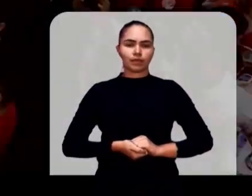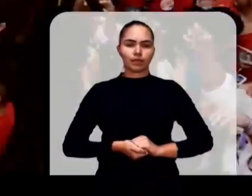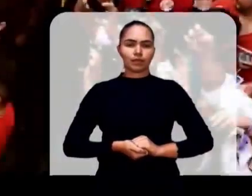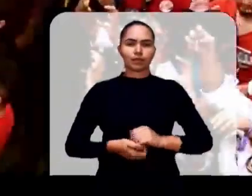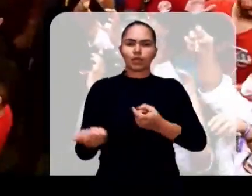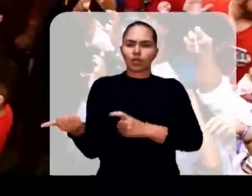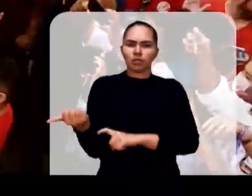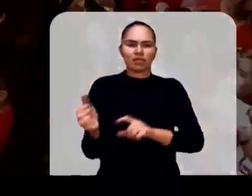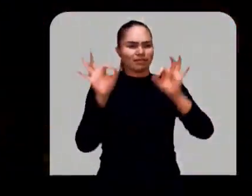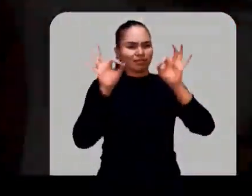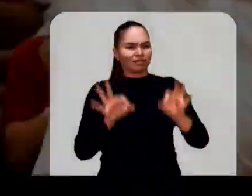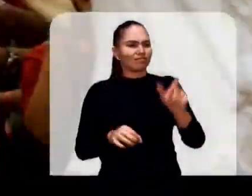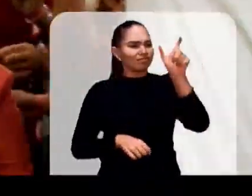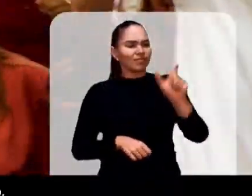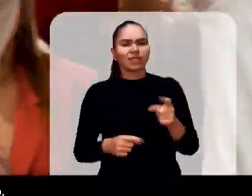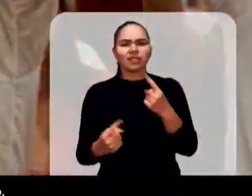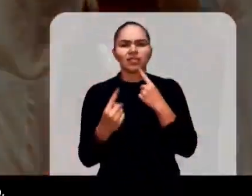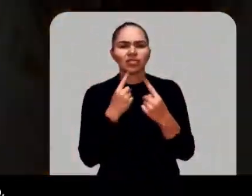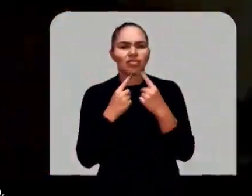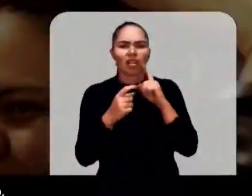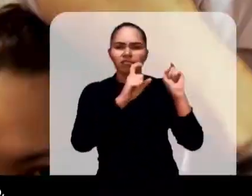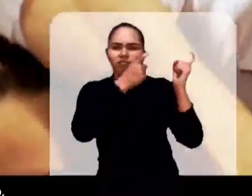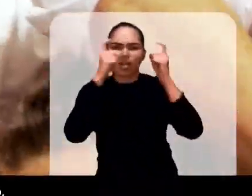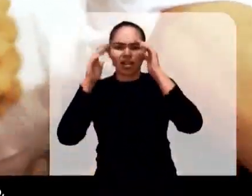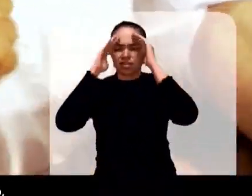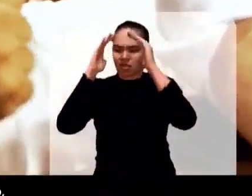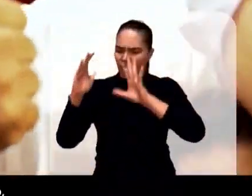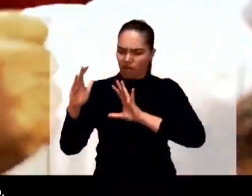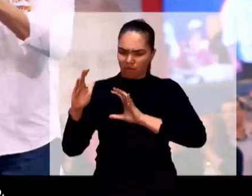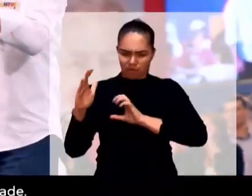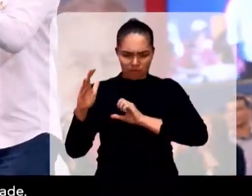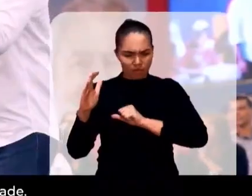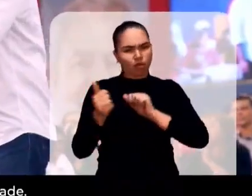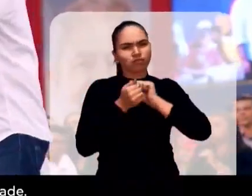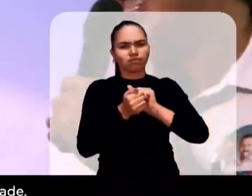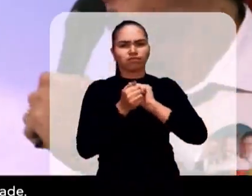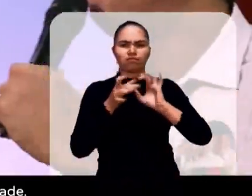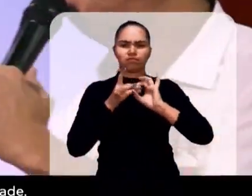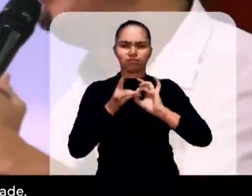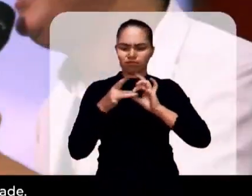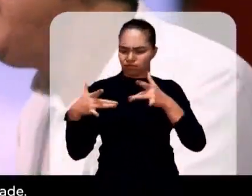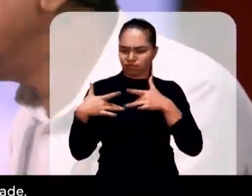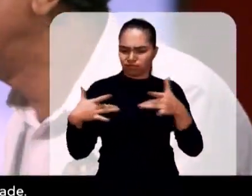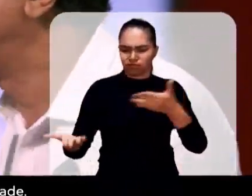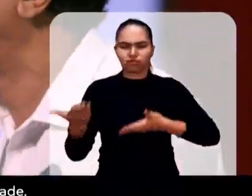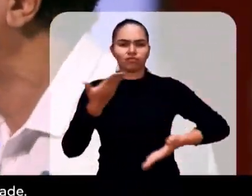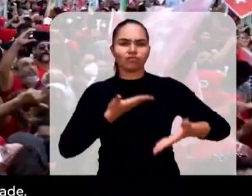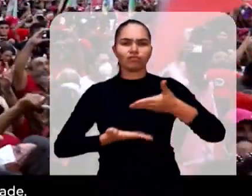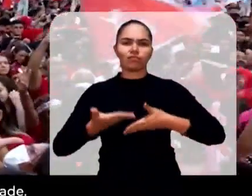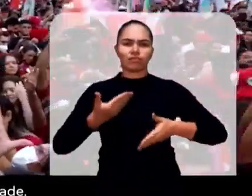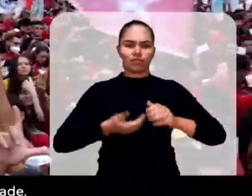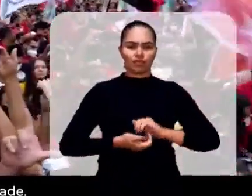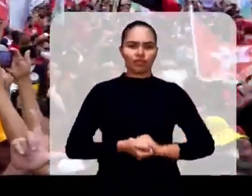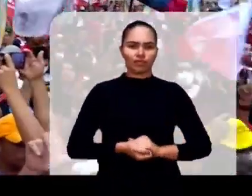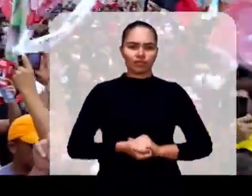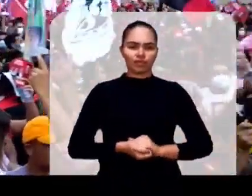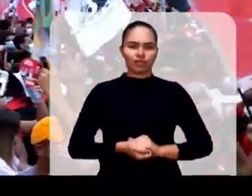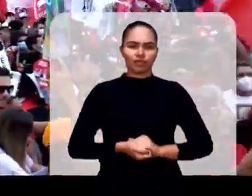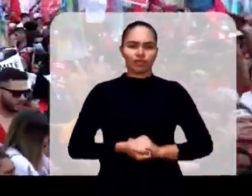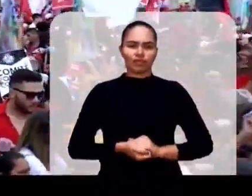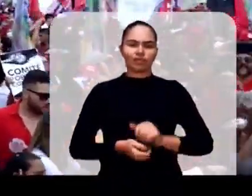interior. O Eumano é um homem de diálogo, é respeito, é amor, é companheirismo, é